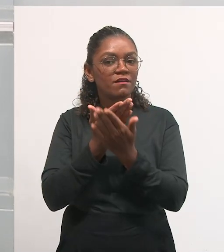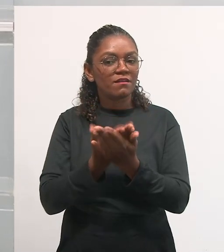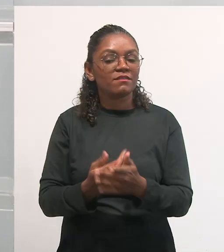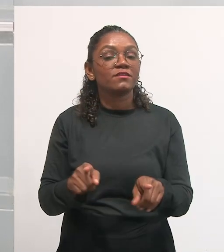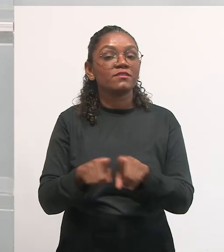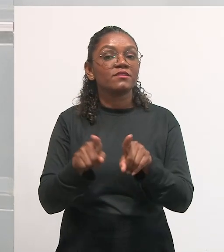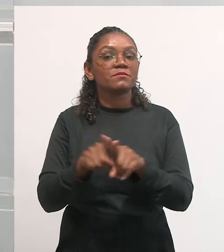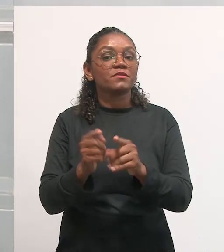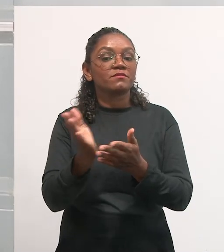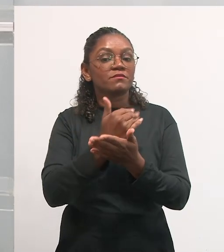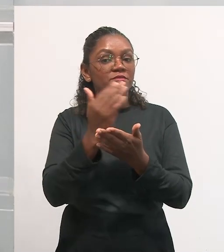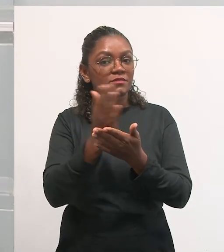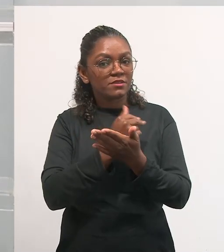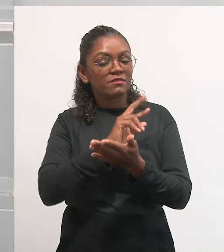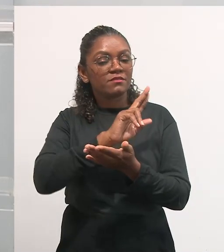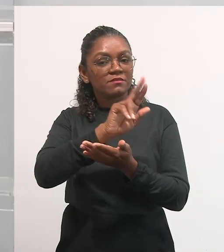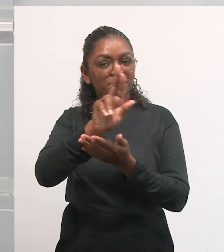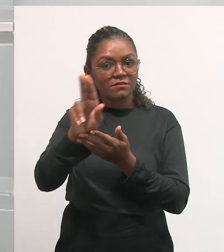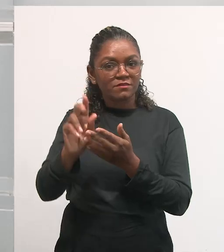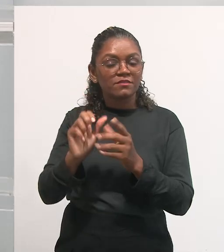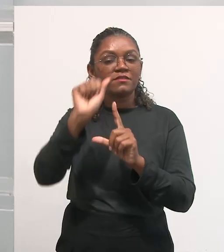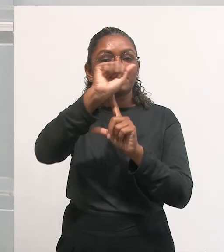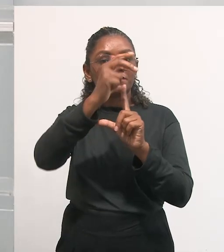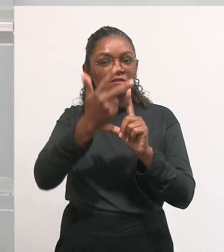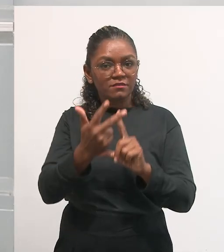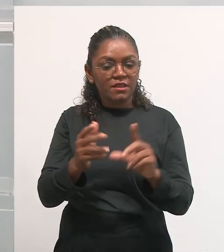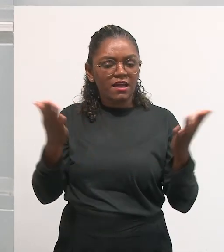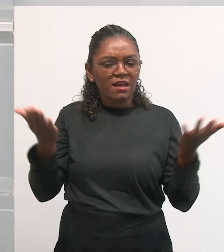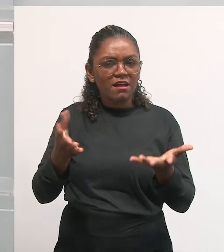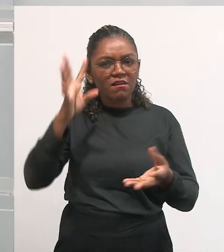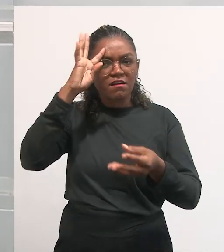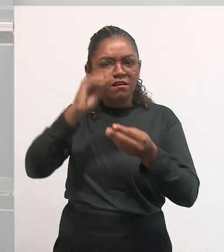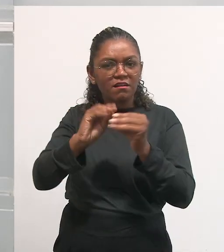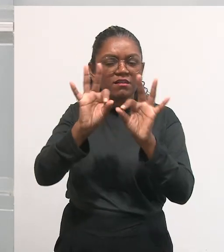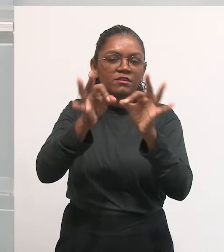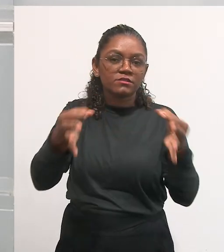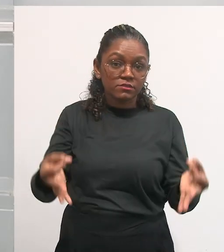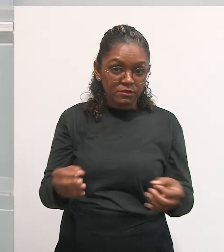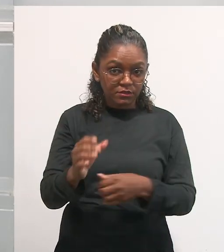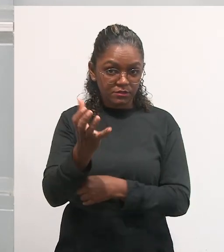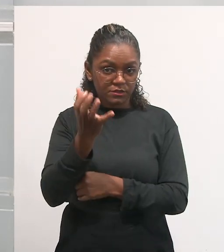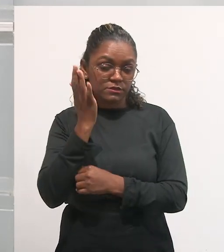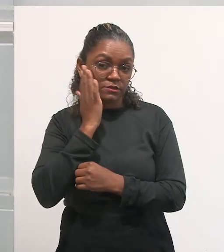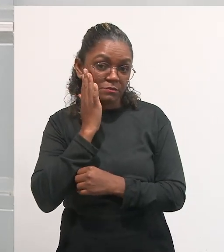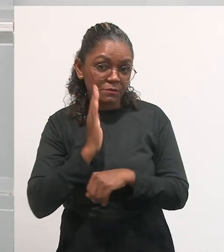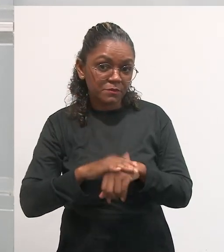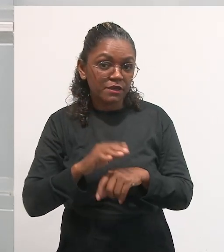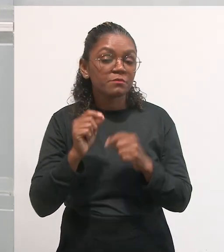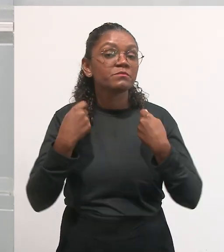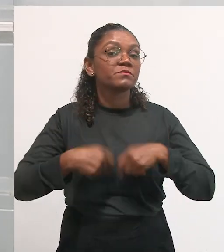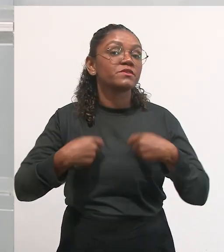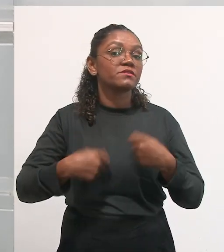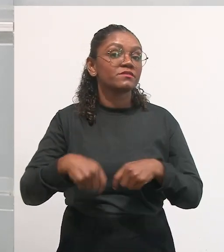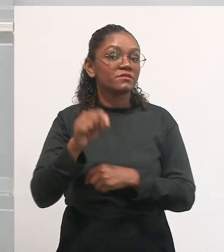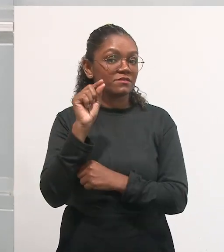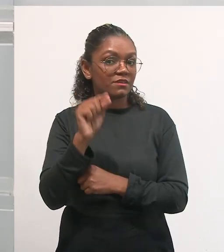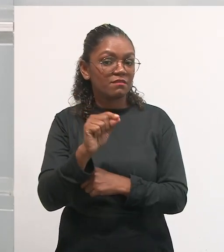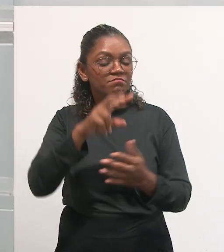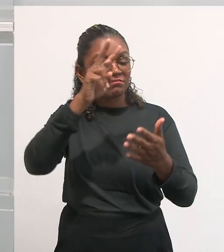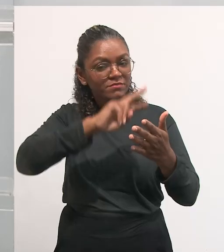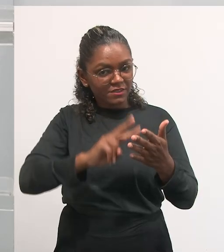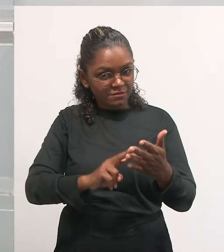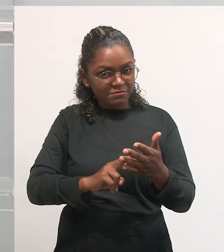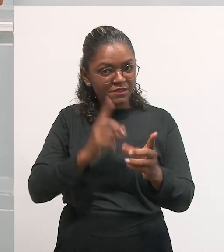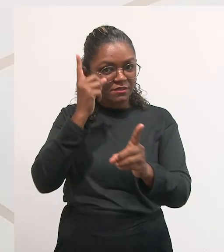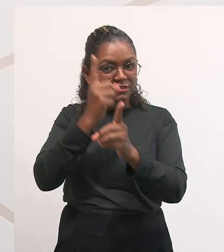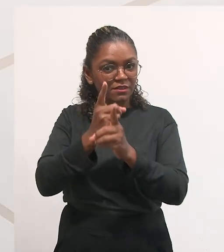disponíveis no ava E é claro que aqui eu trouxe generalizações se você quiser saber de verdade hum você tem que ler até a